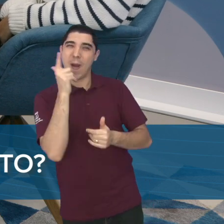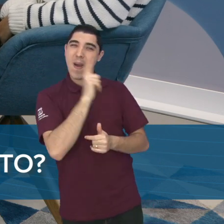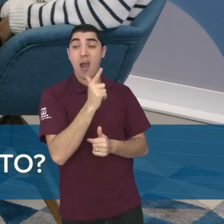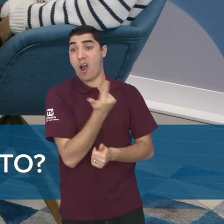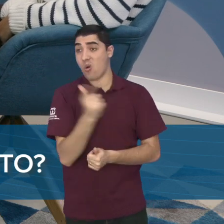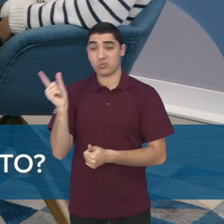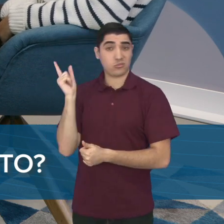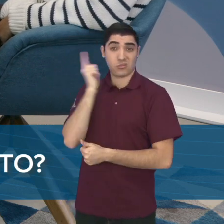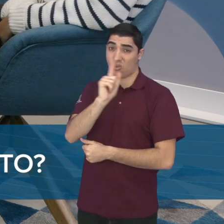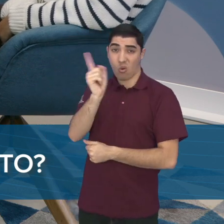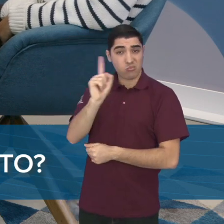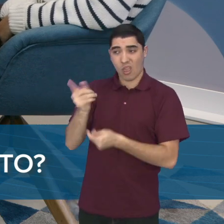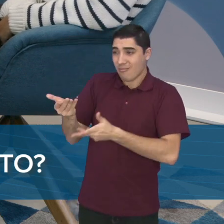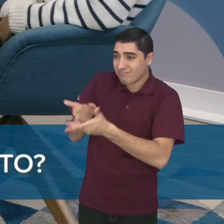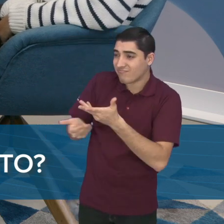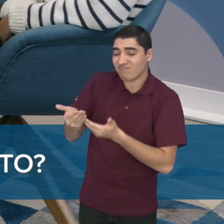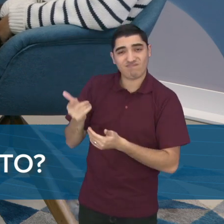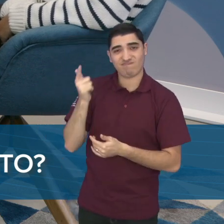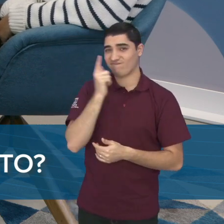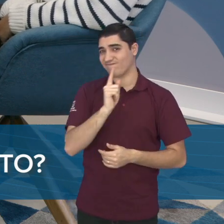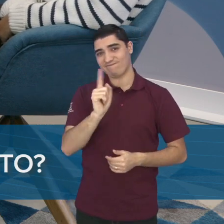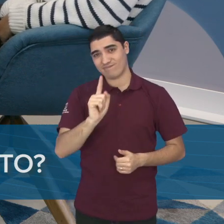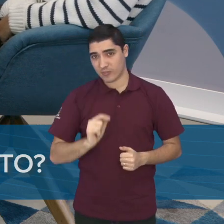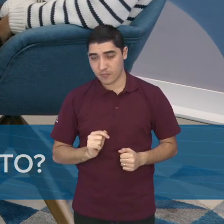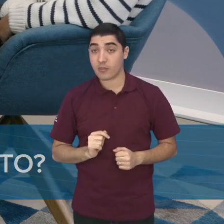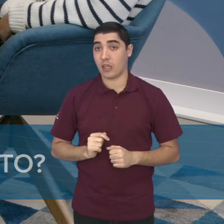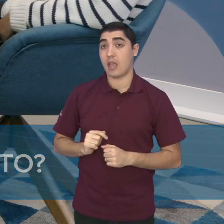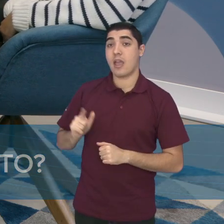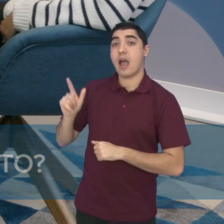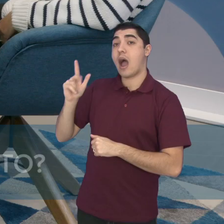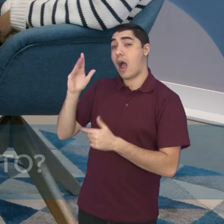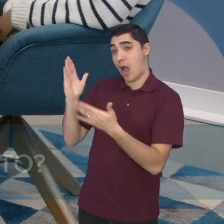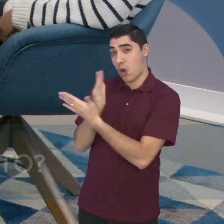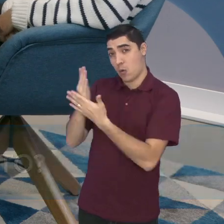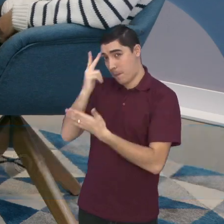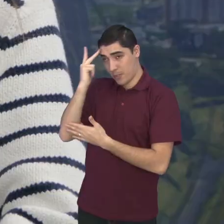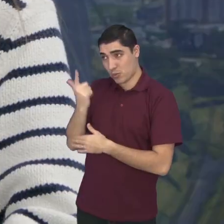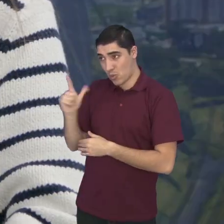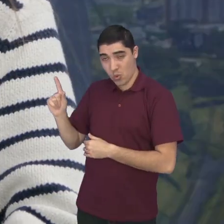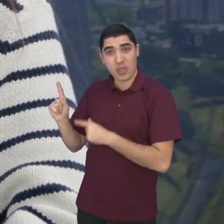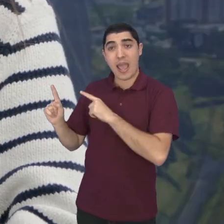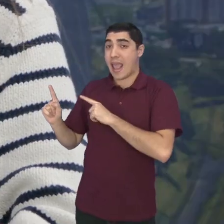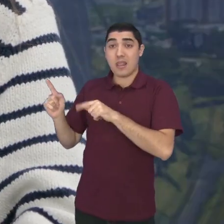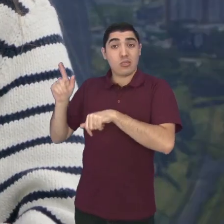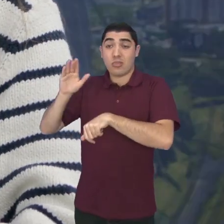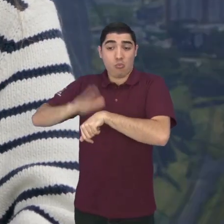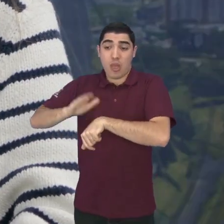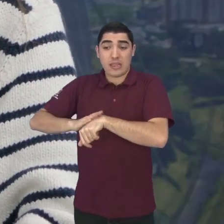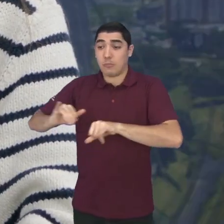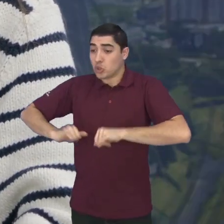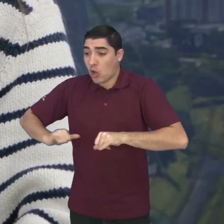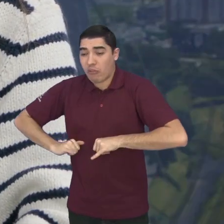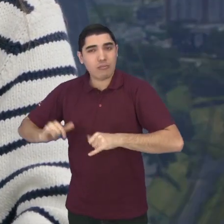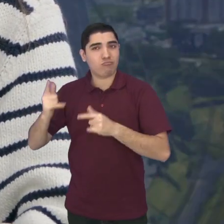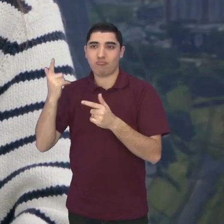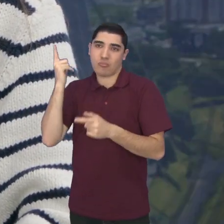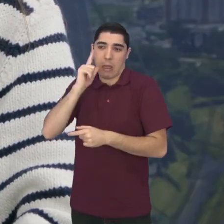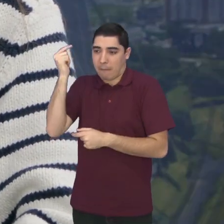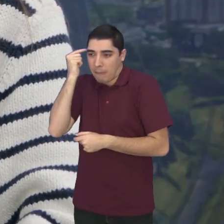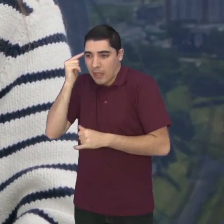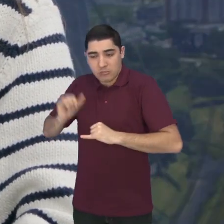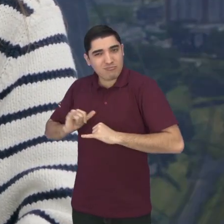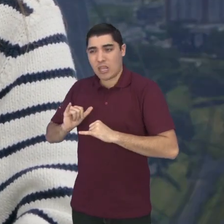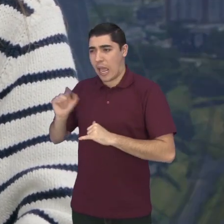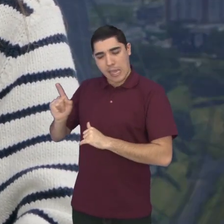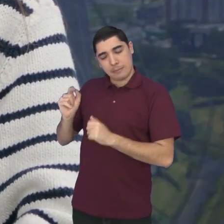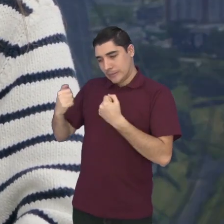complicadas, então tem muito isso também. A pessoa não tem tempo para sofrer, né? Tem que levantar e correr atrás. Mas a forma que cada um